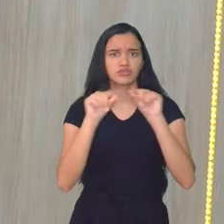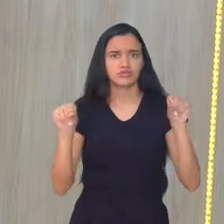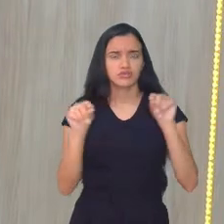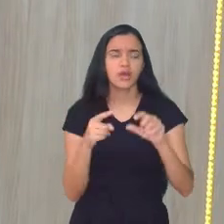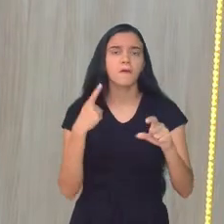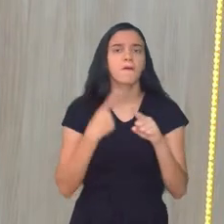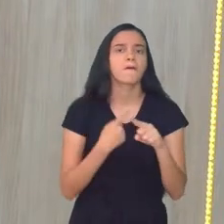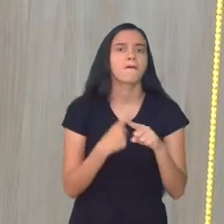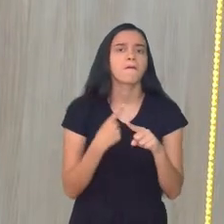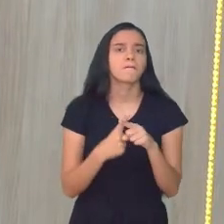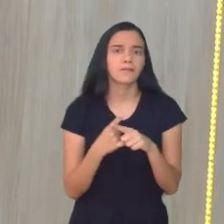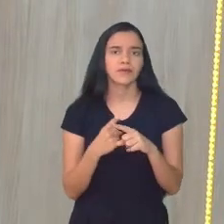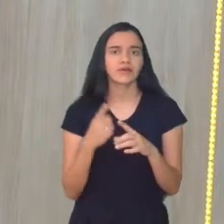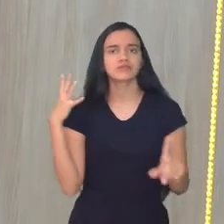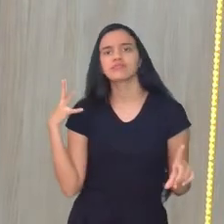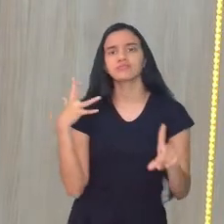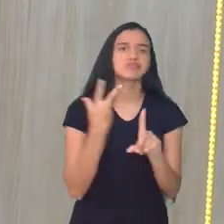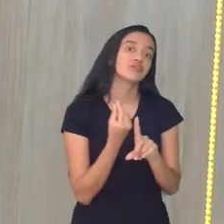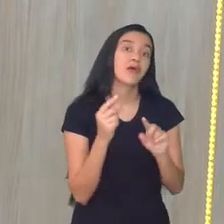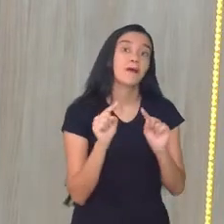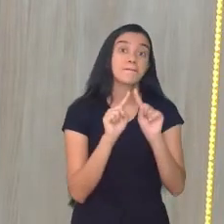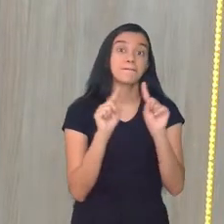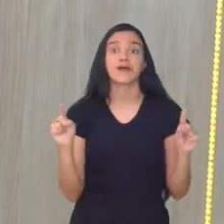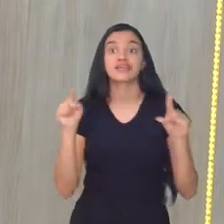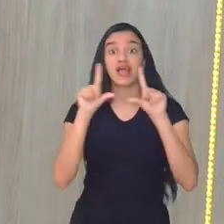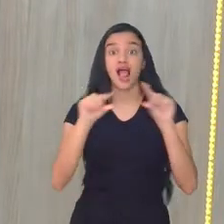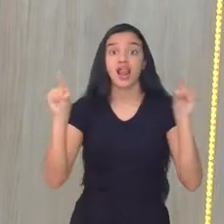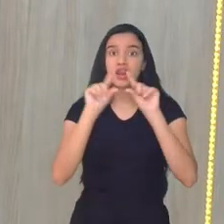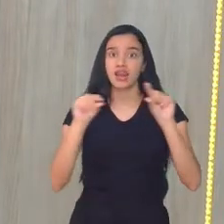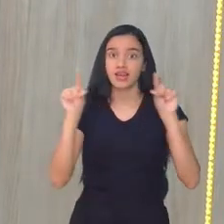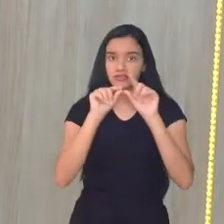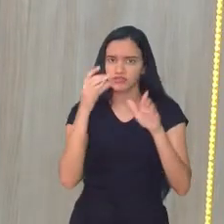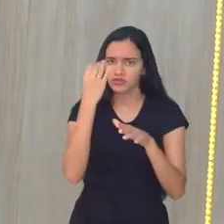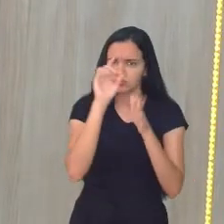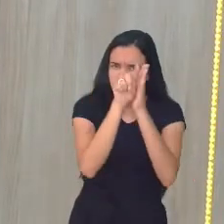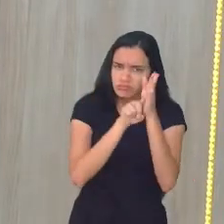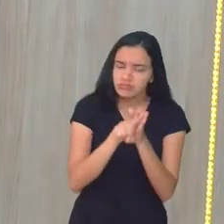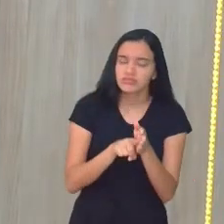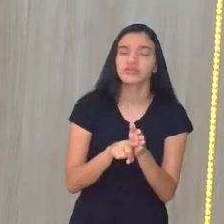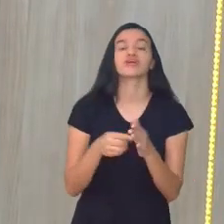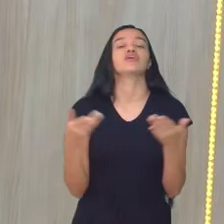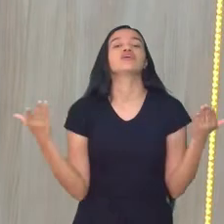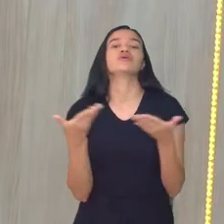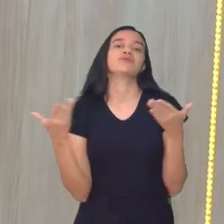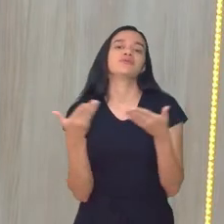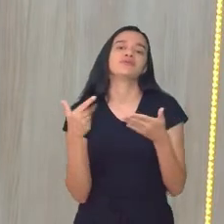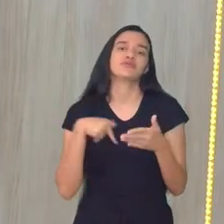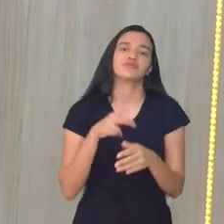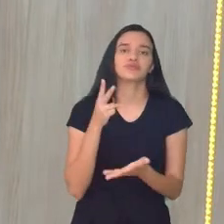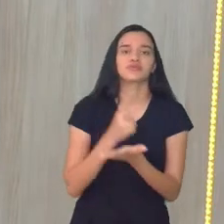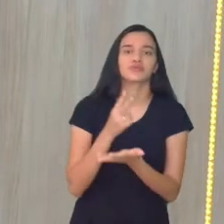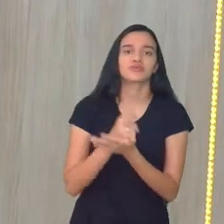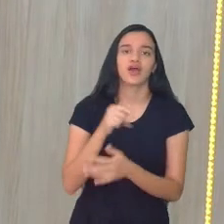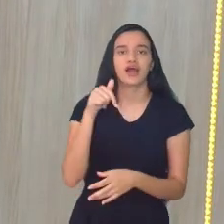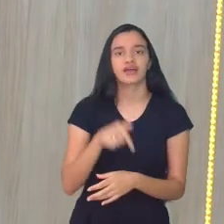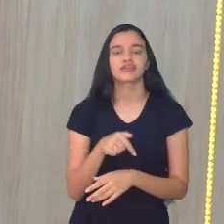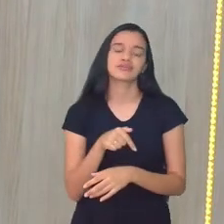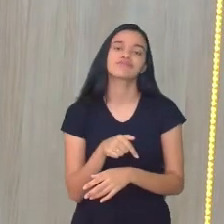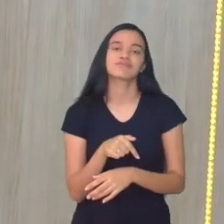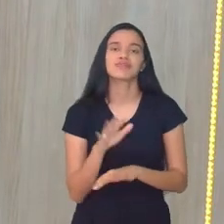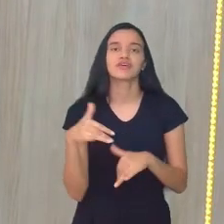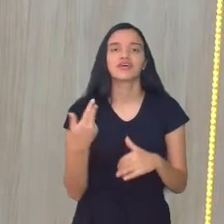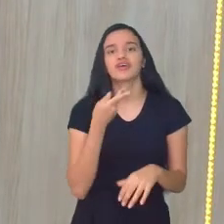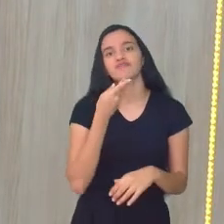desenho é aí a sua arte, mas a legenda é científica. Então, por hoje nós vamos ficar por aqui. Ainda vamos